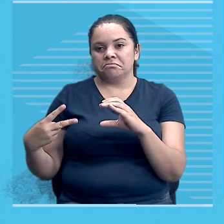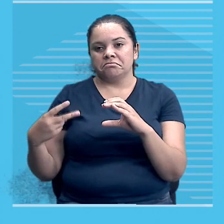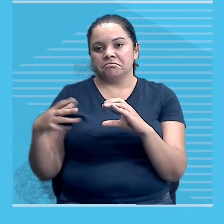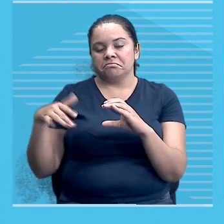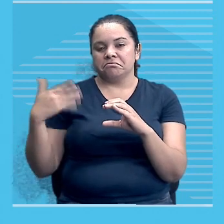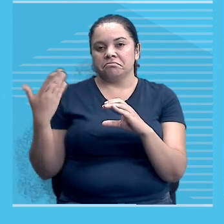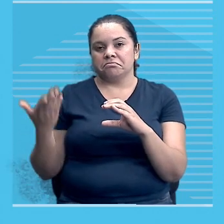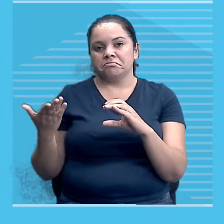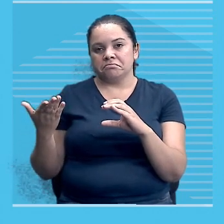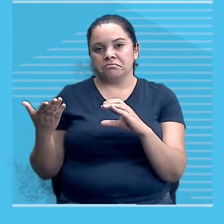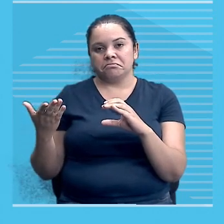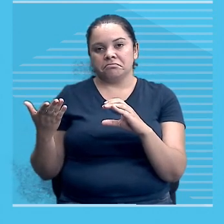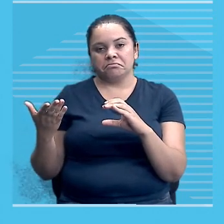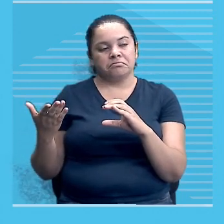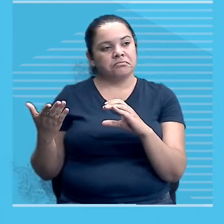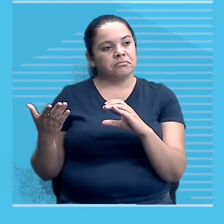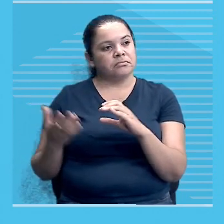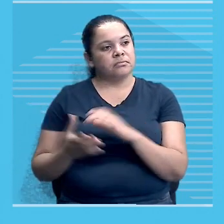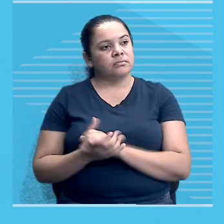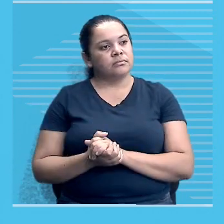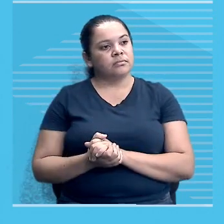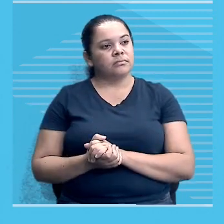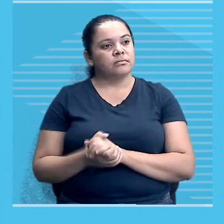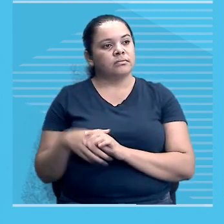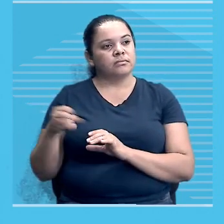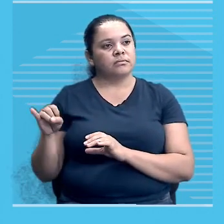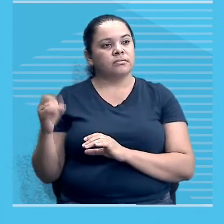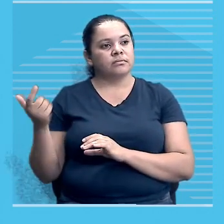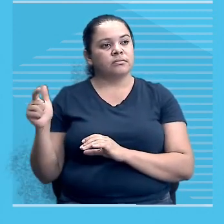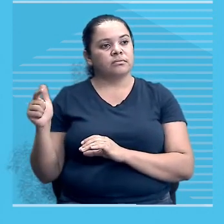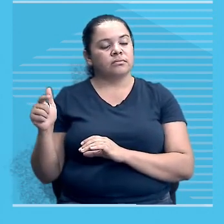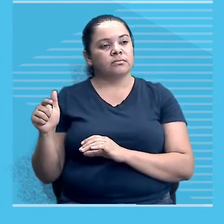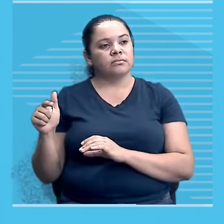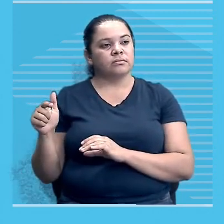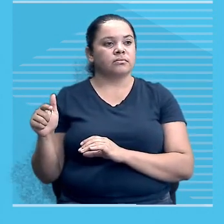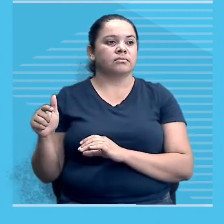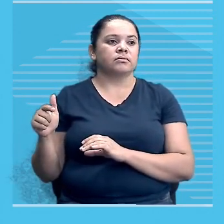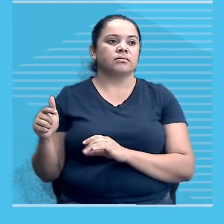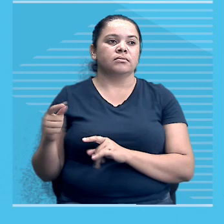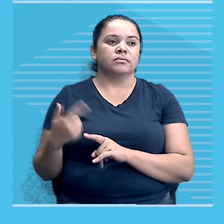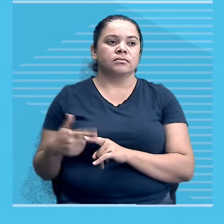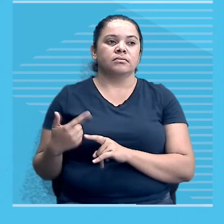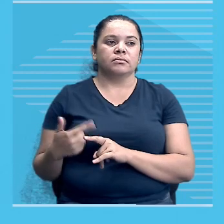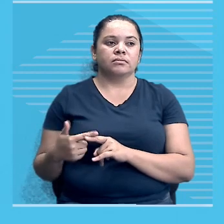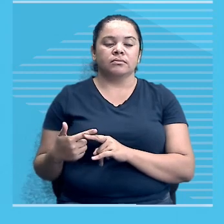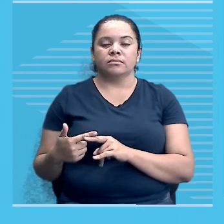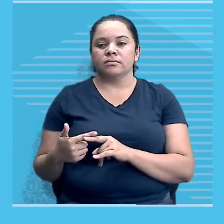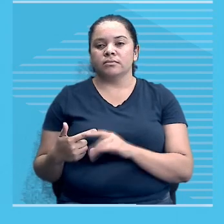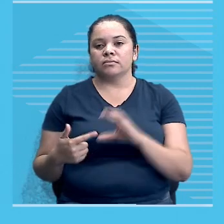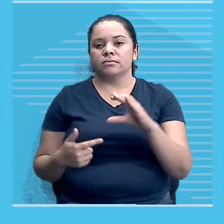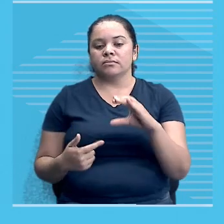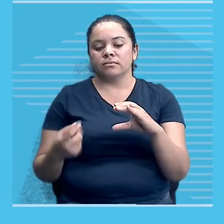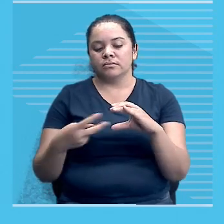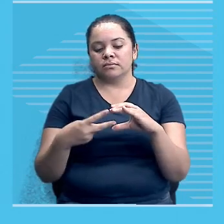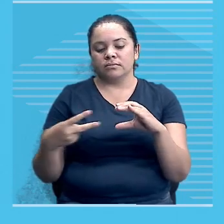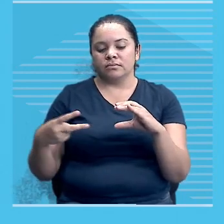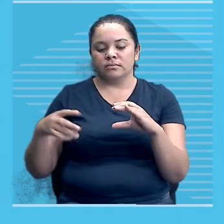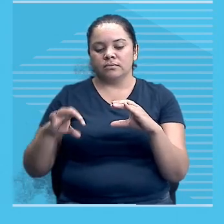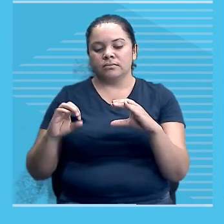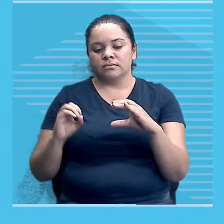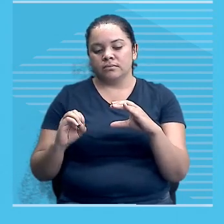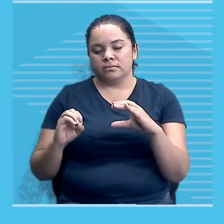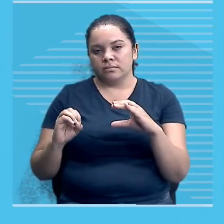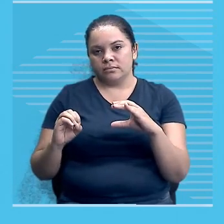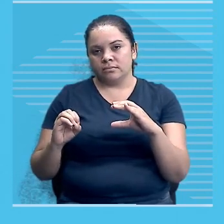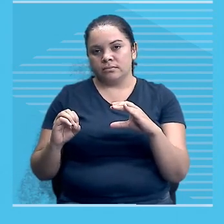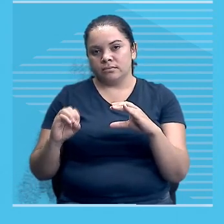ninguém pera aí pessoal mas ele não apareceu se ele não apareceu é porque ele é zero é porque ele é zero